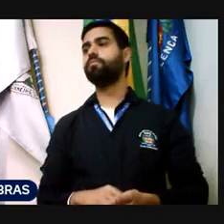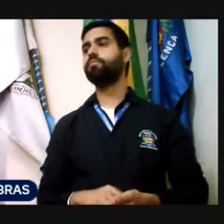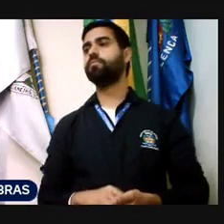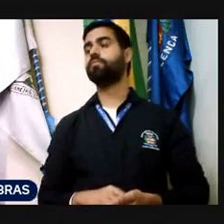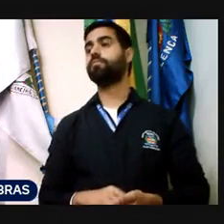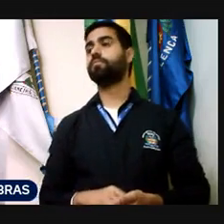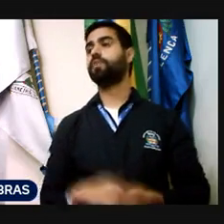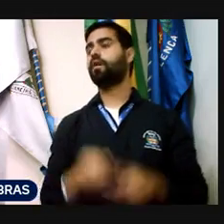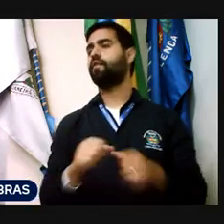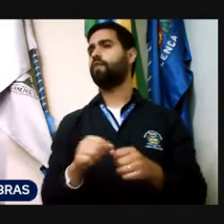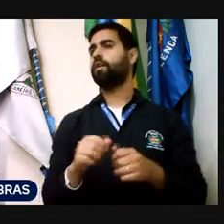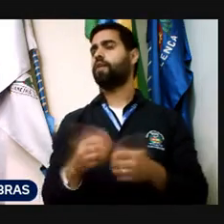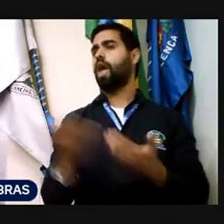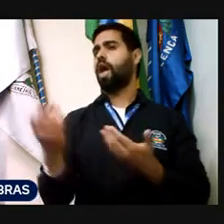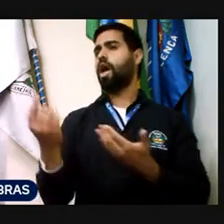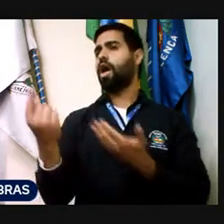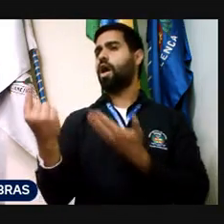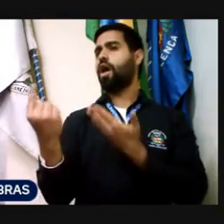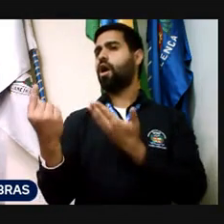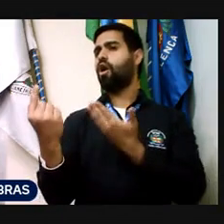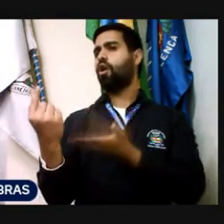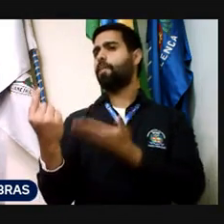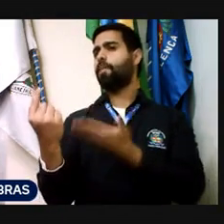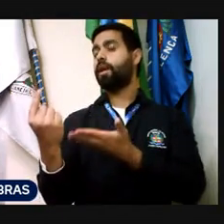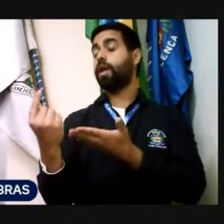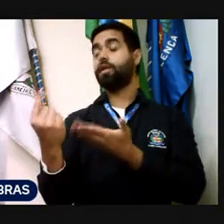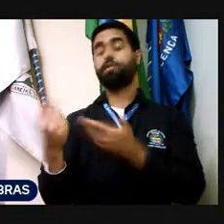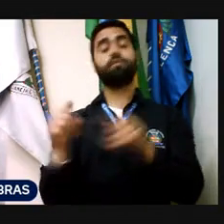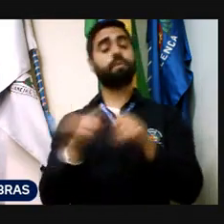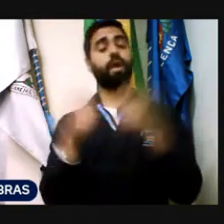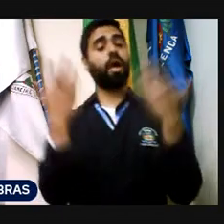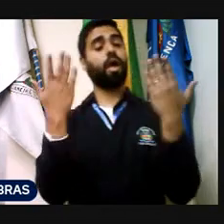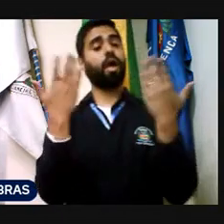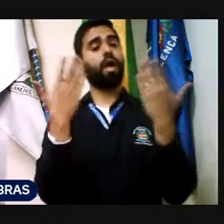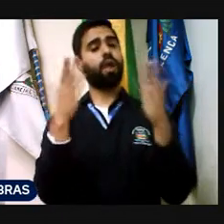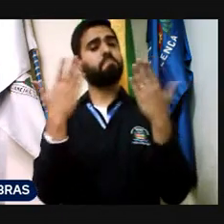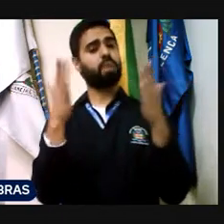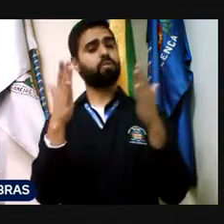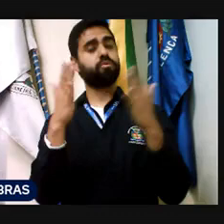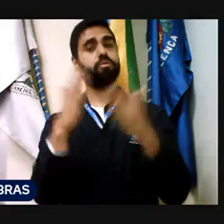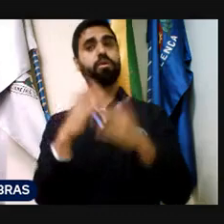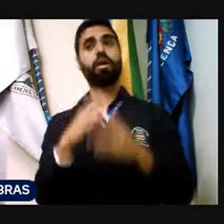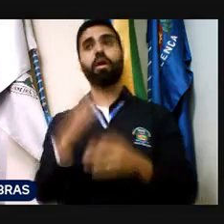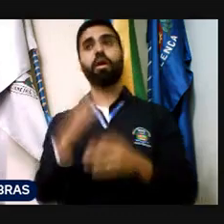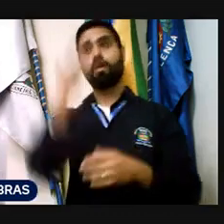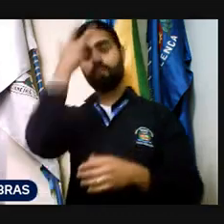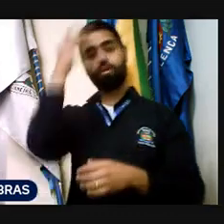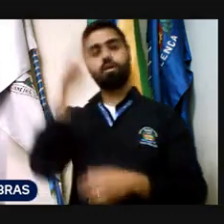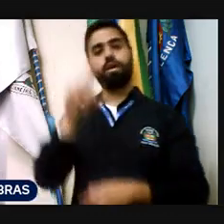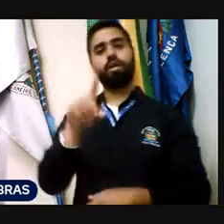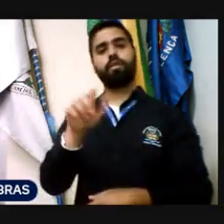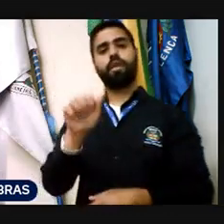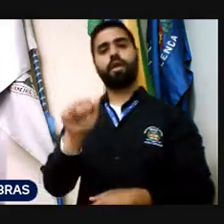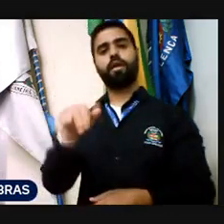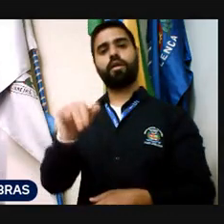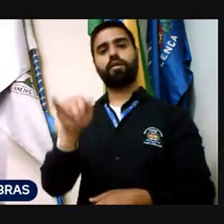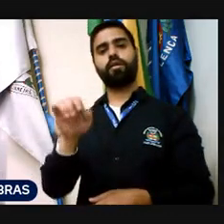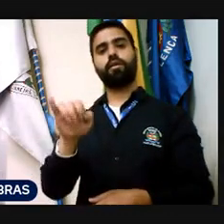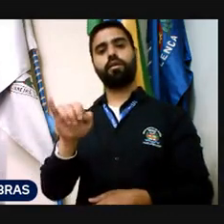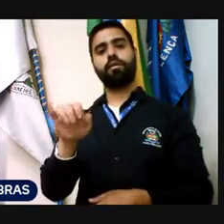manifesta a presente homenagem, moção de aplausos e congratulações ao atleta Daniel Lacerda